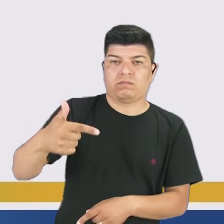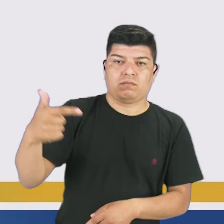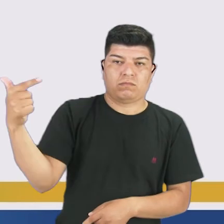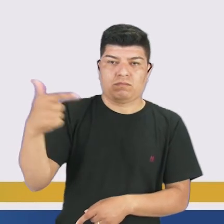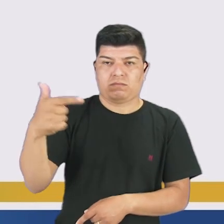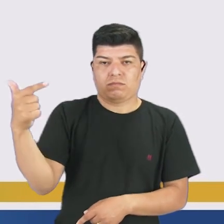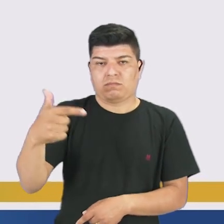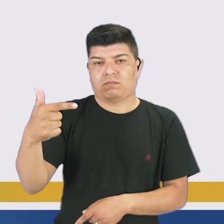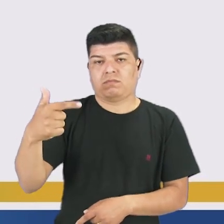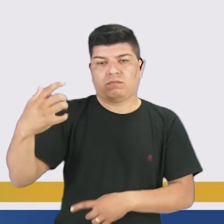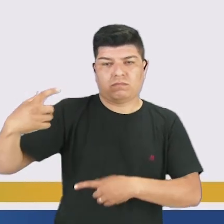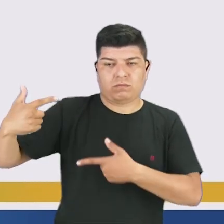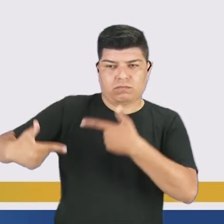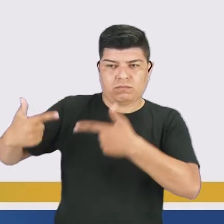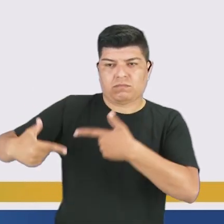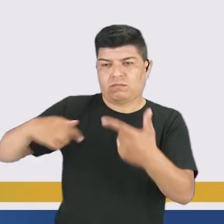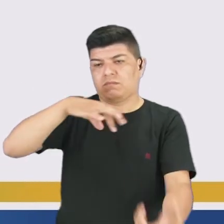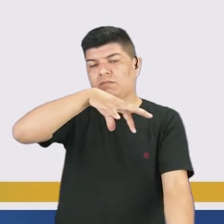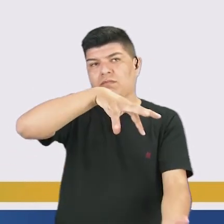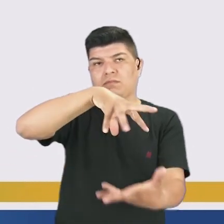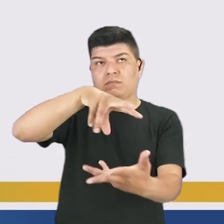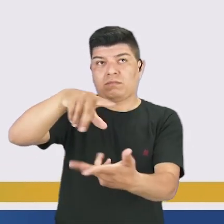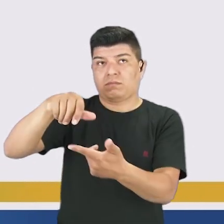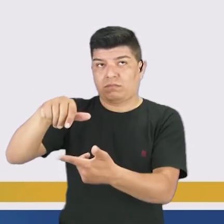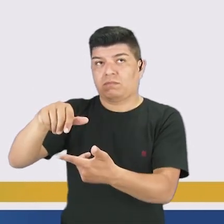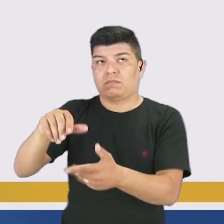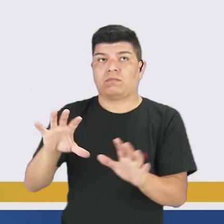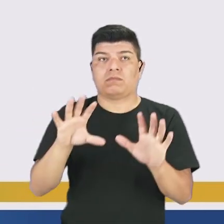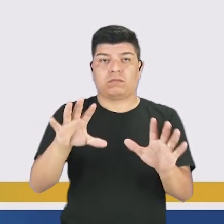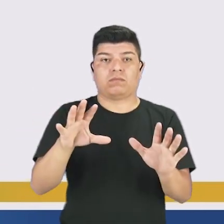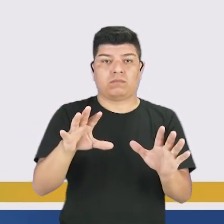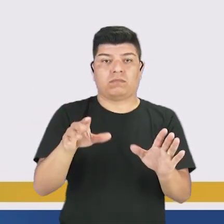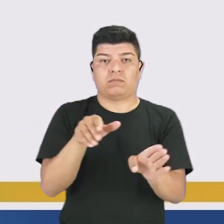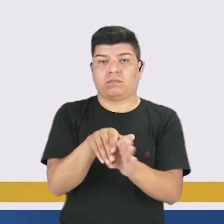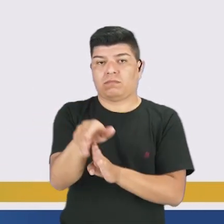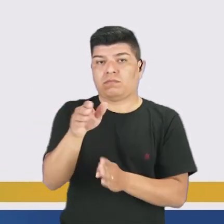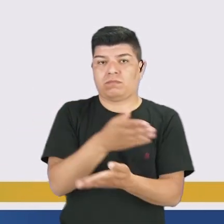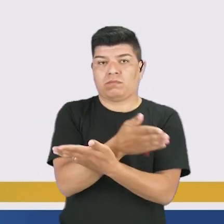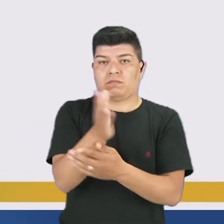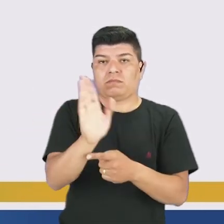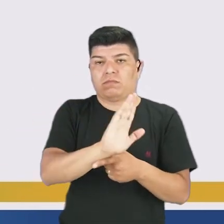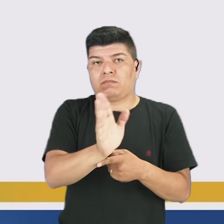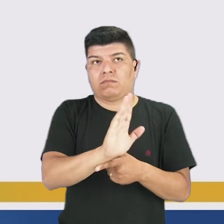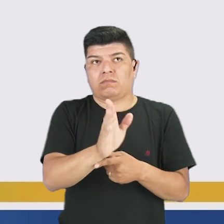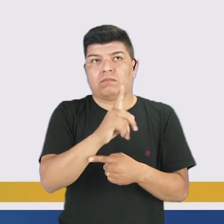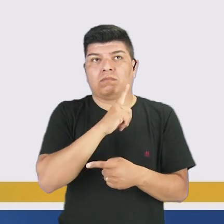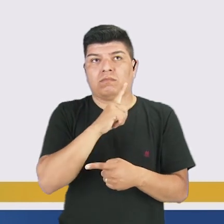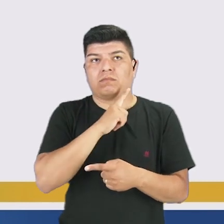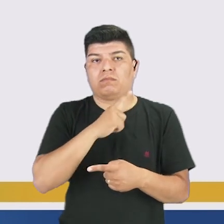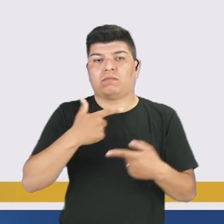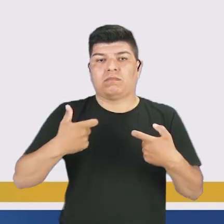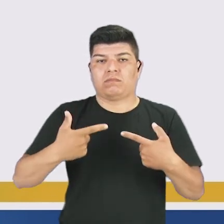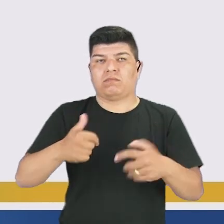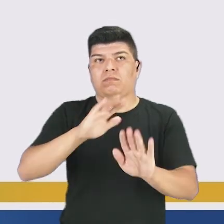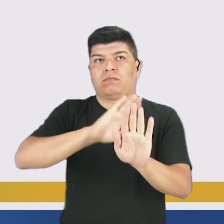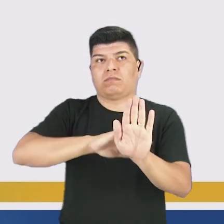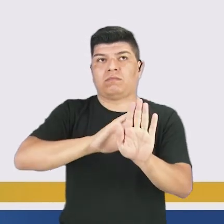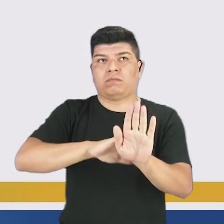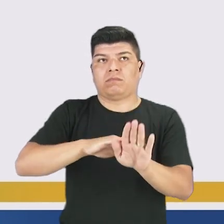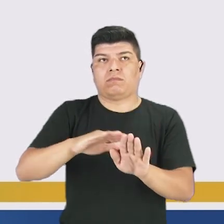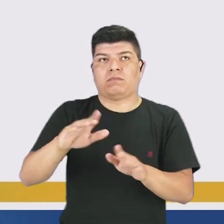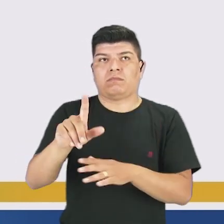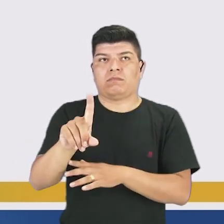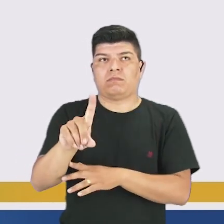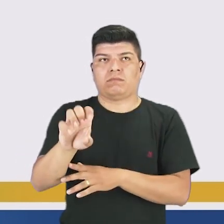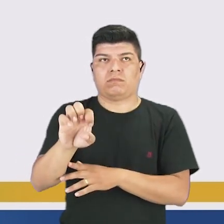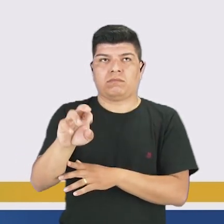Guerra Mundial. Então, fica aí também uma dica de filmes que falam sobre a Guerra Fria. Adeus Além em